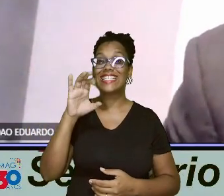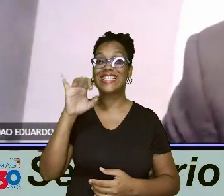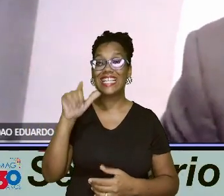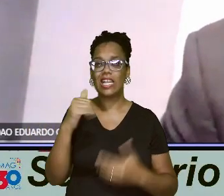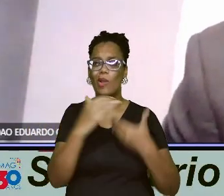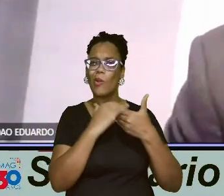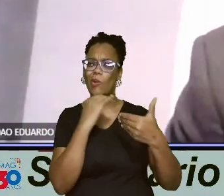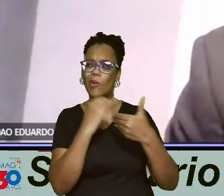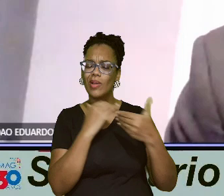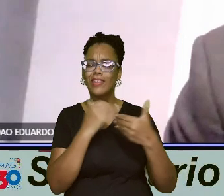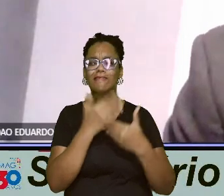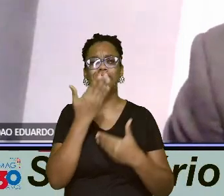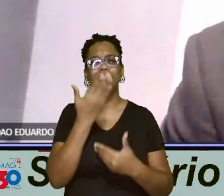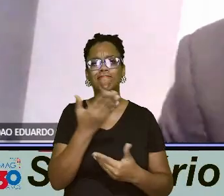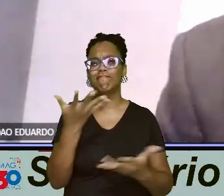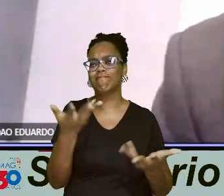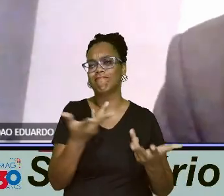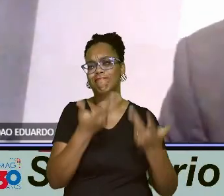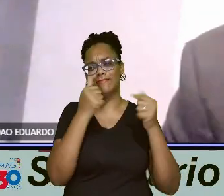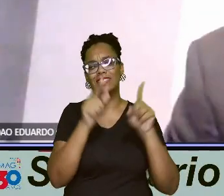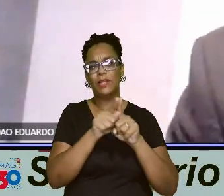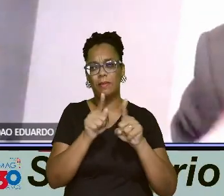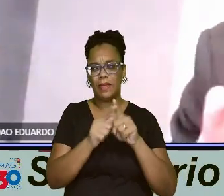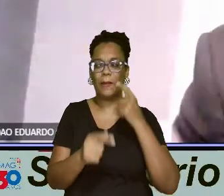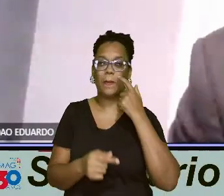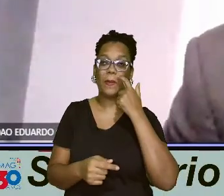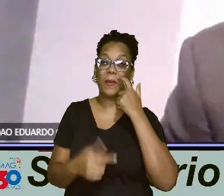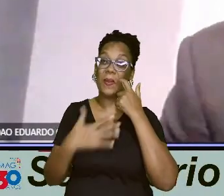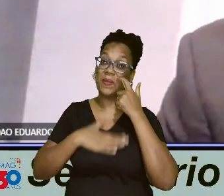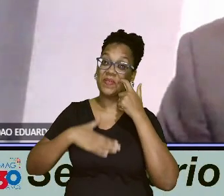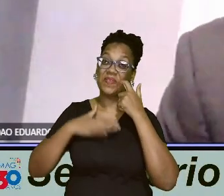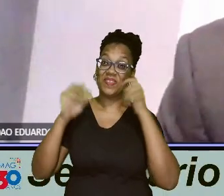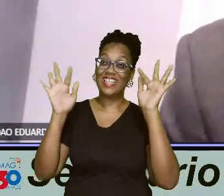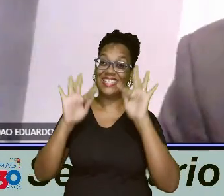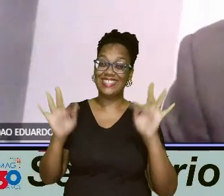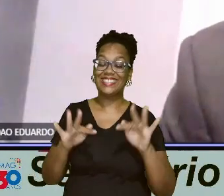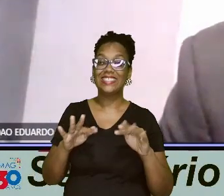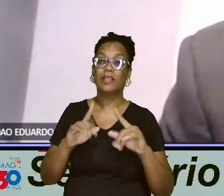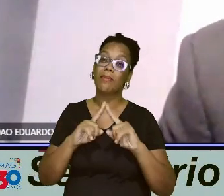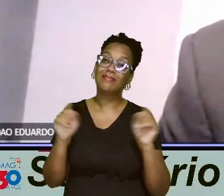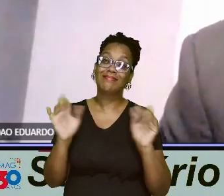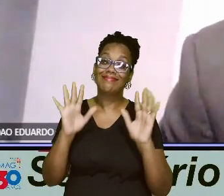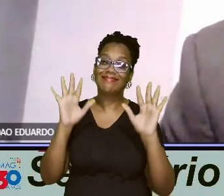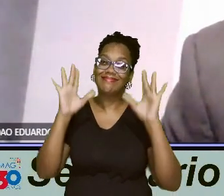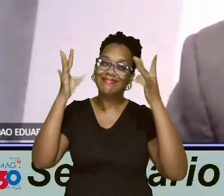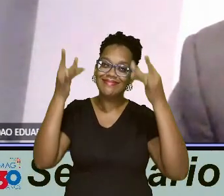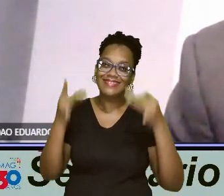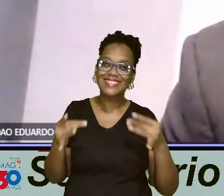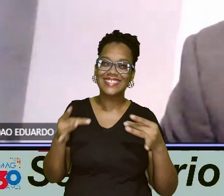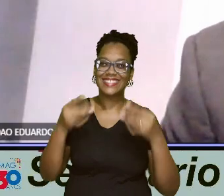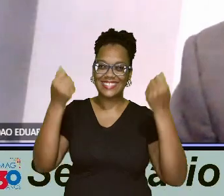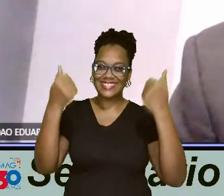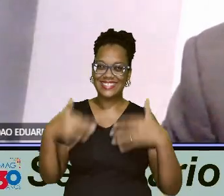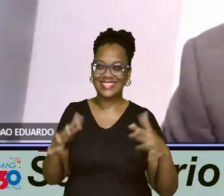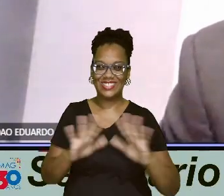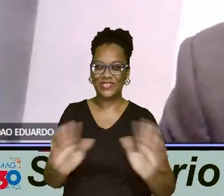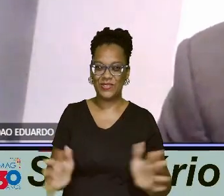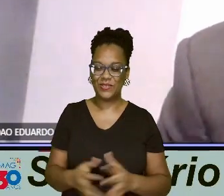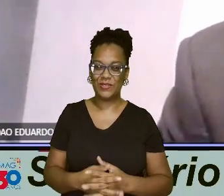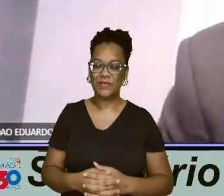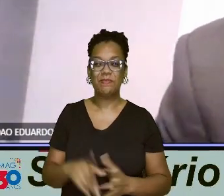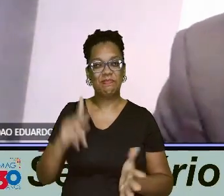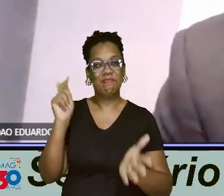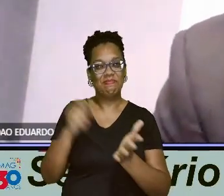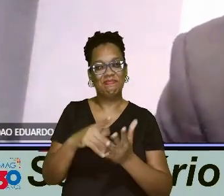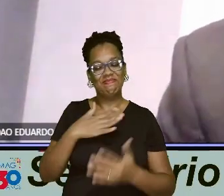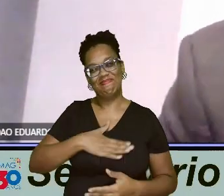foi espetacular também, e fiquei muito feliz. Mas eram esses os destaques que eu queria passar, e realmente fiquei muito